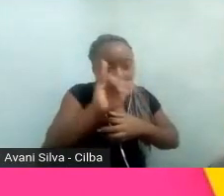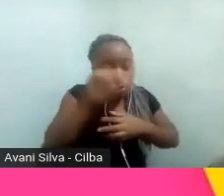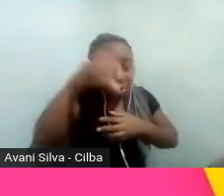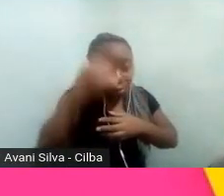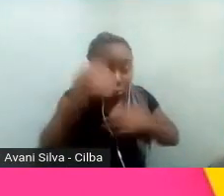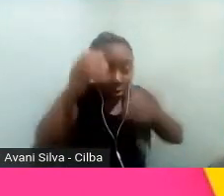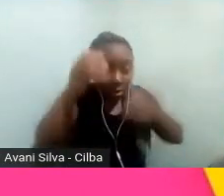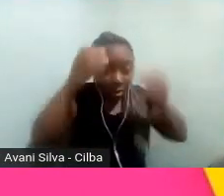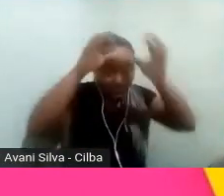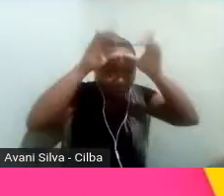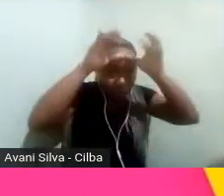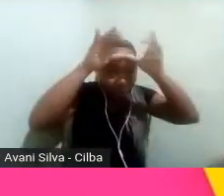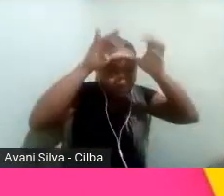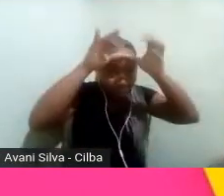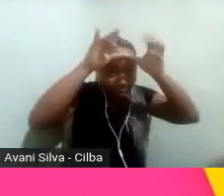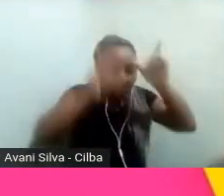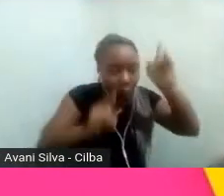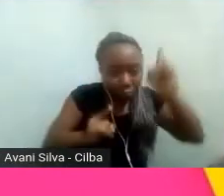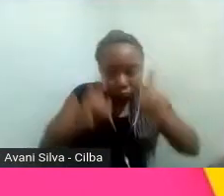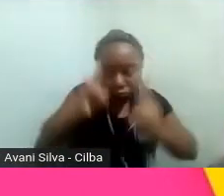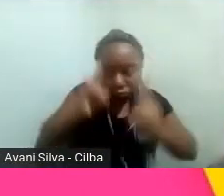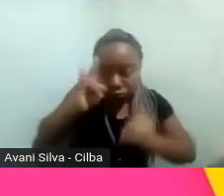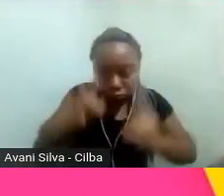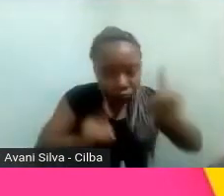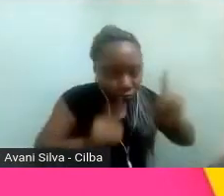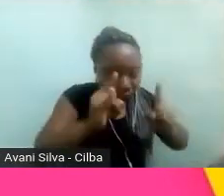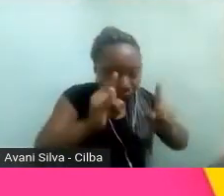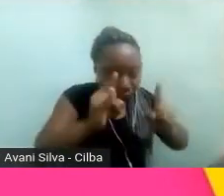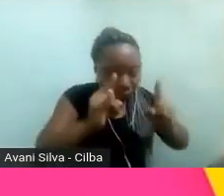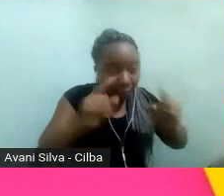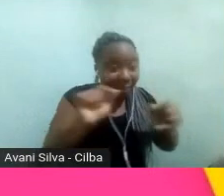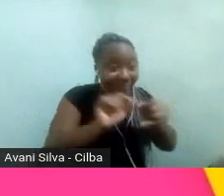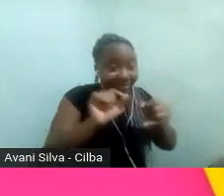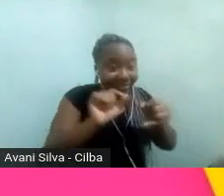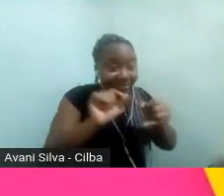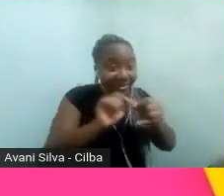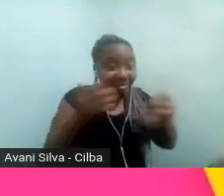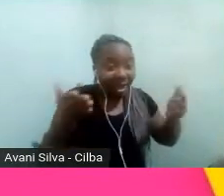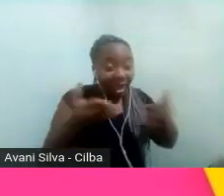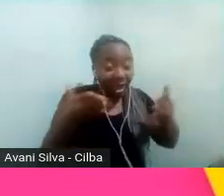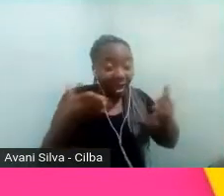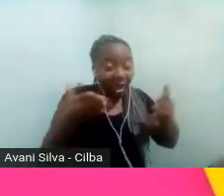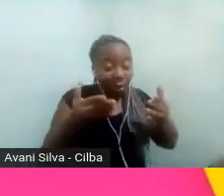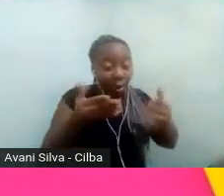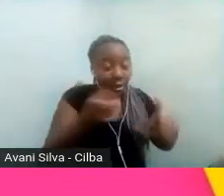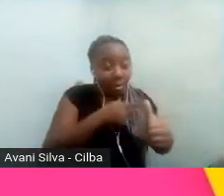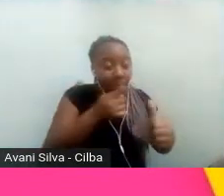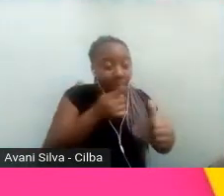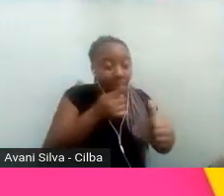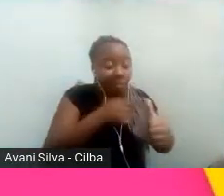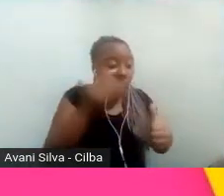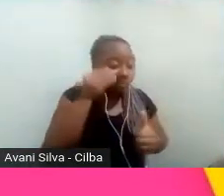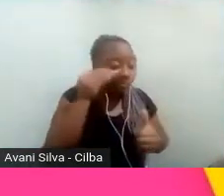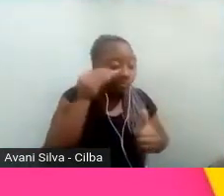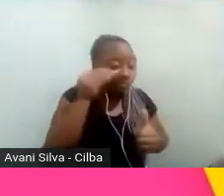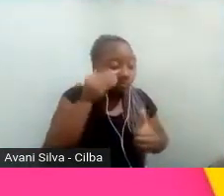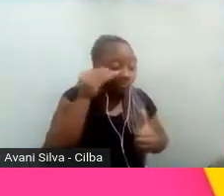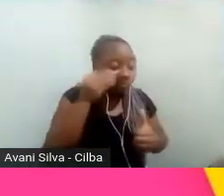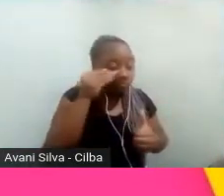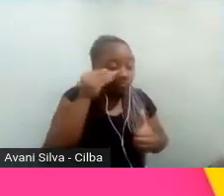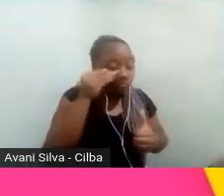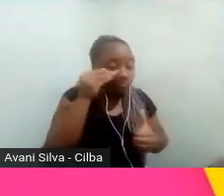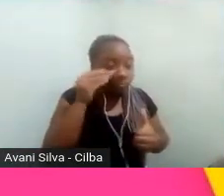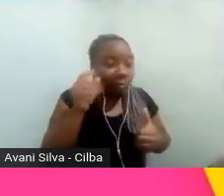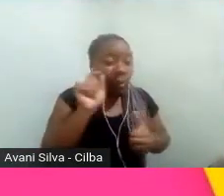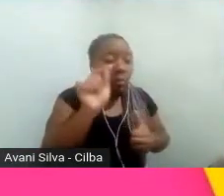do robô, nós vamos fazer agora, então, o nosso primeiro teste do que é